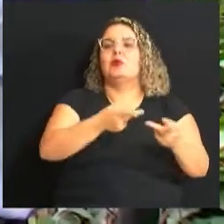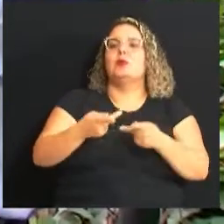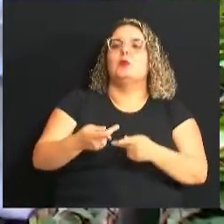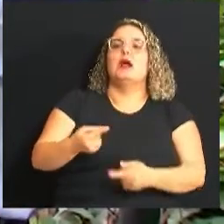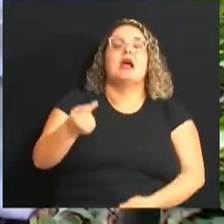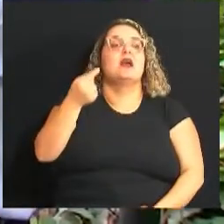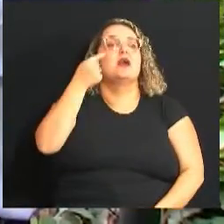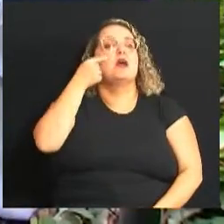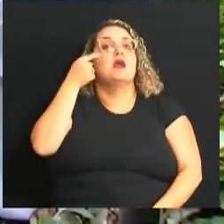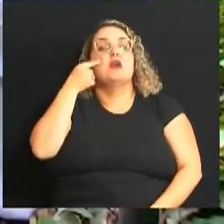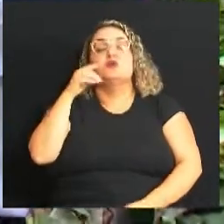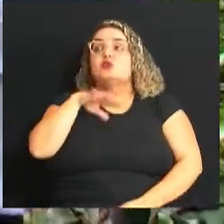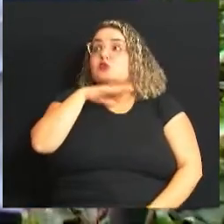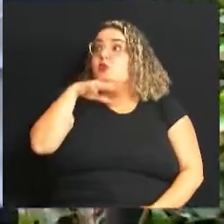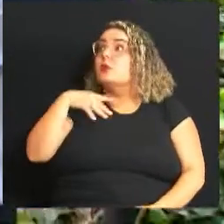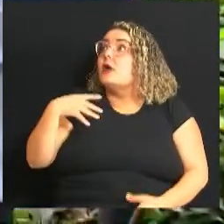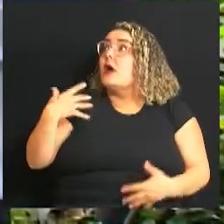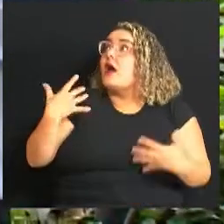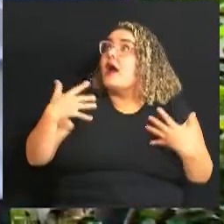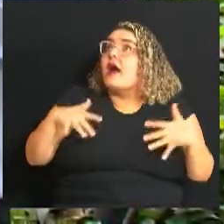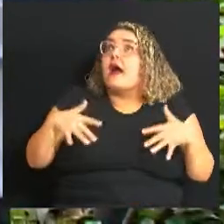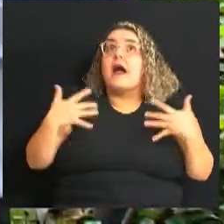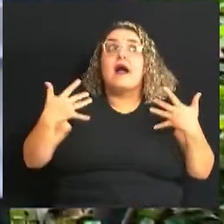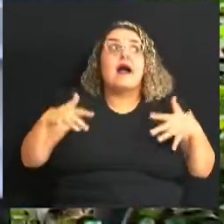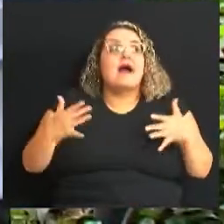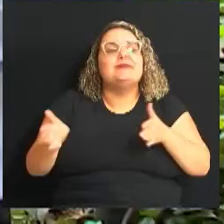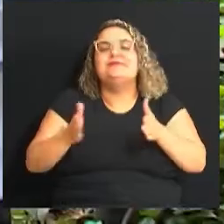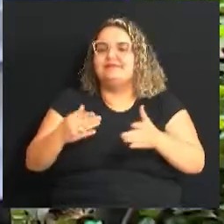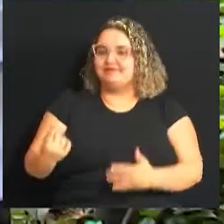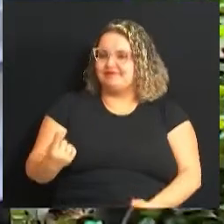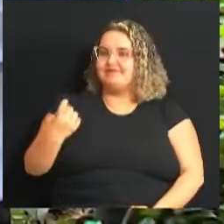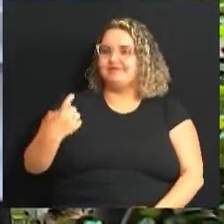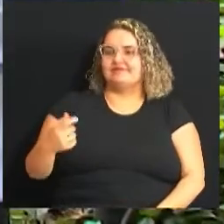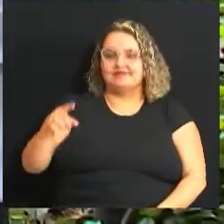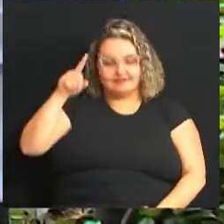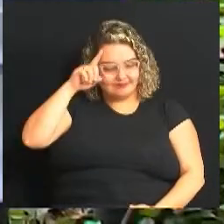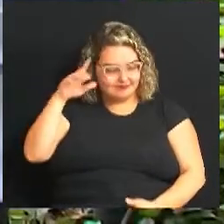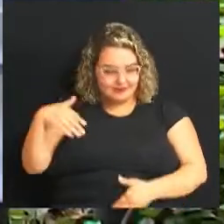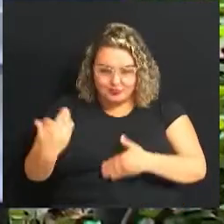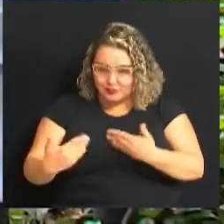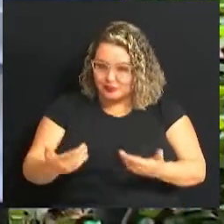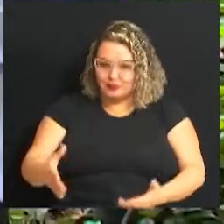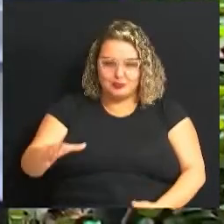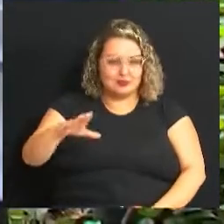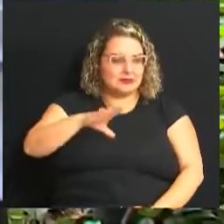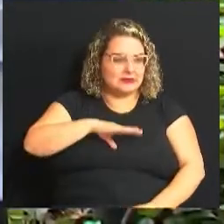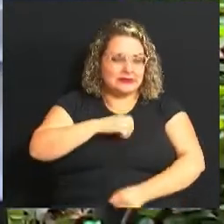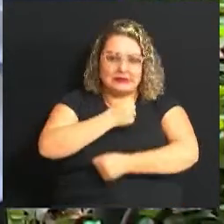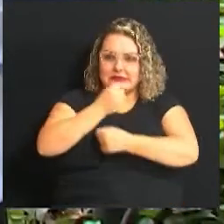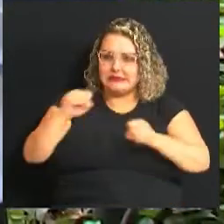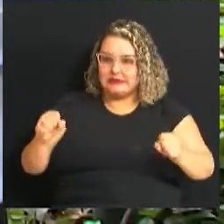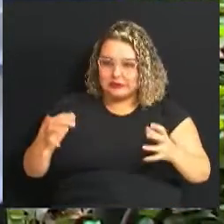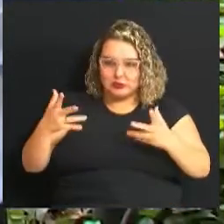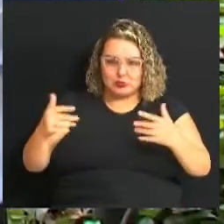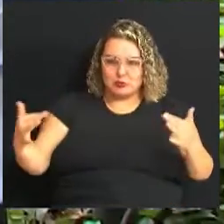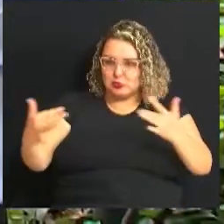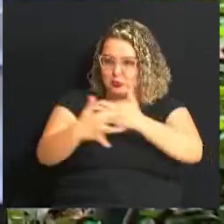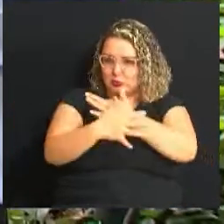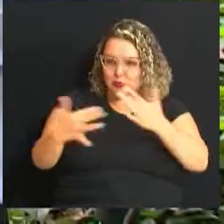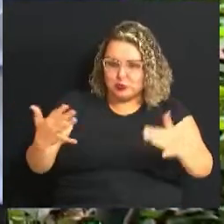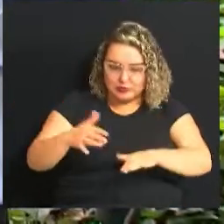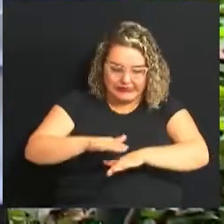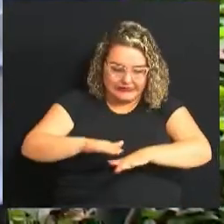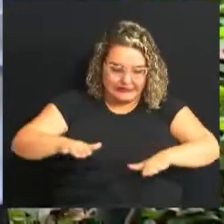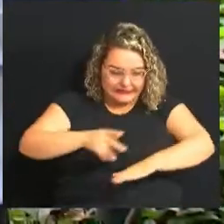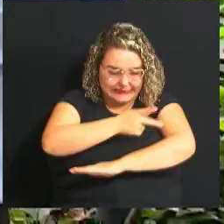para os animais, é um momento único aqui, né? A gente que vive aí na correria, nessa cidade grande, tudo urbanizado, tudo asfaltado, a gente